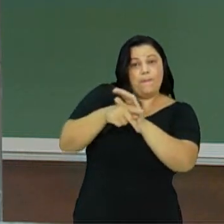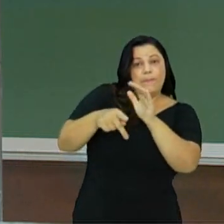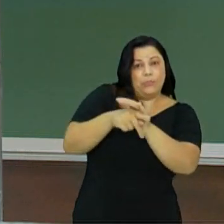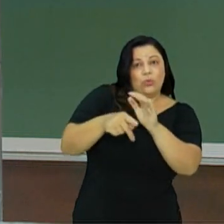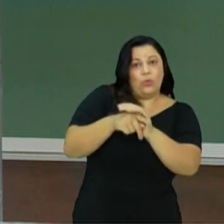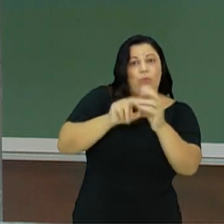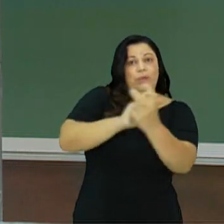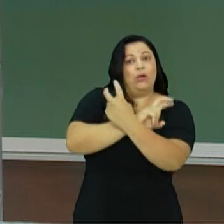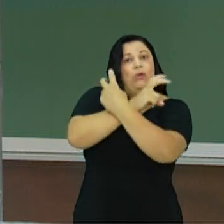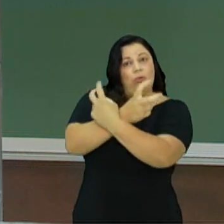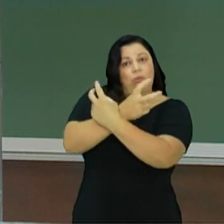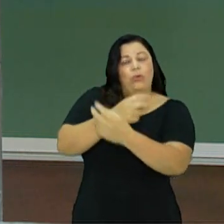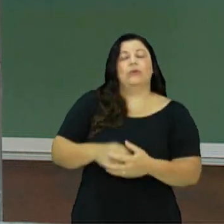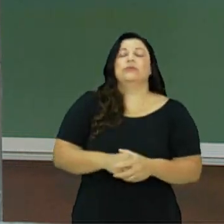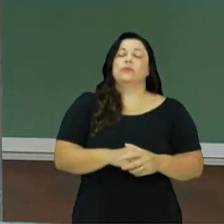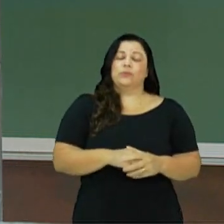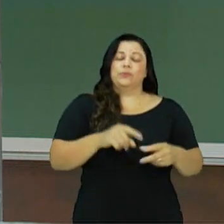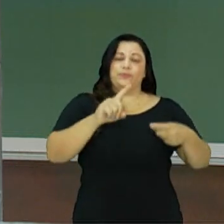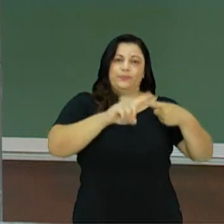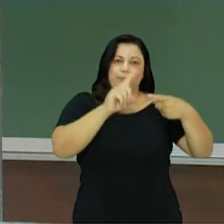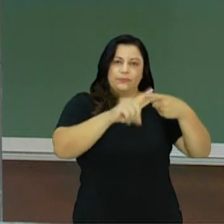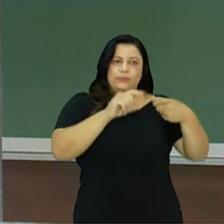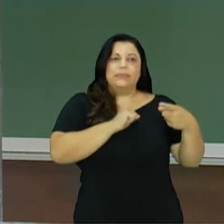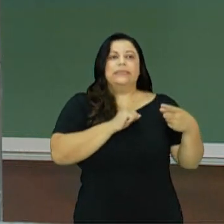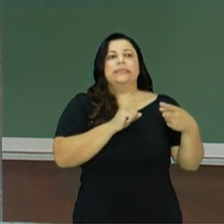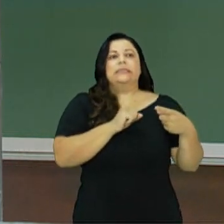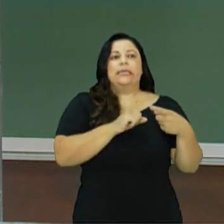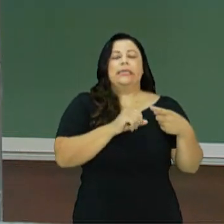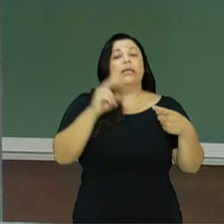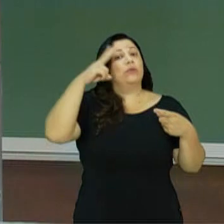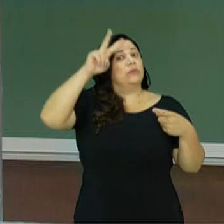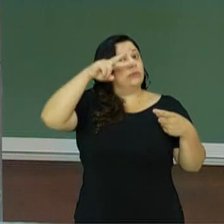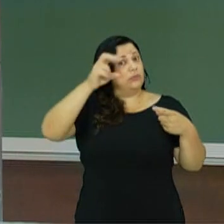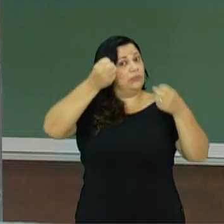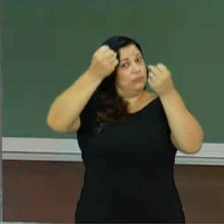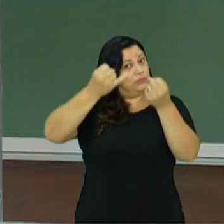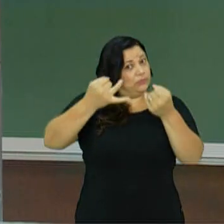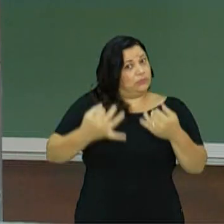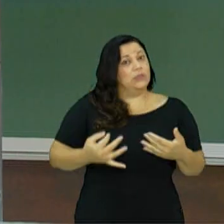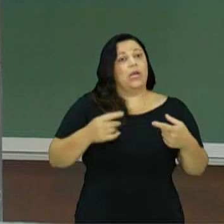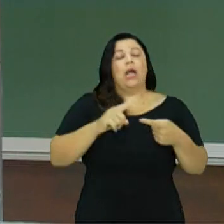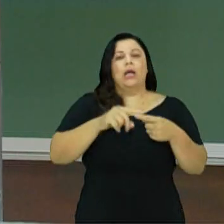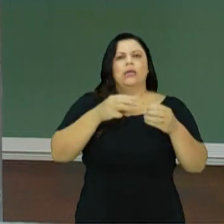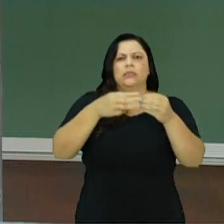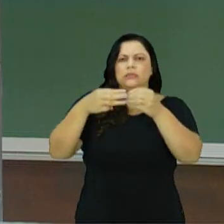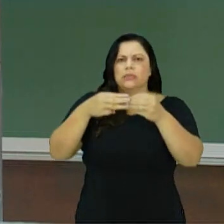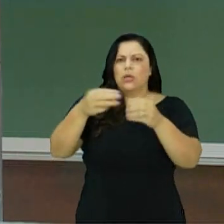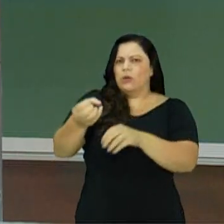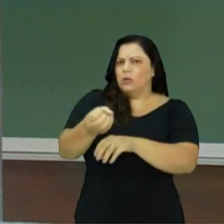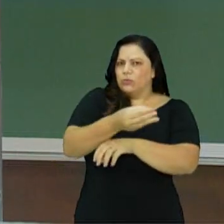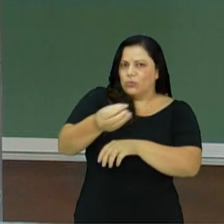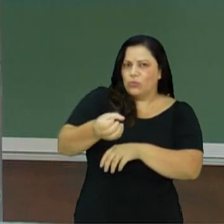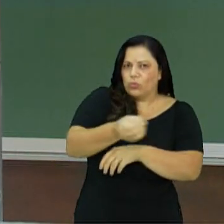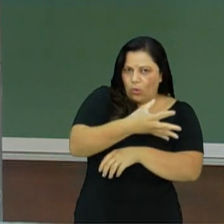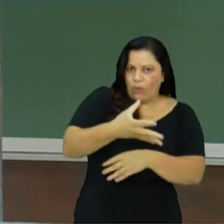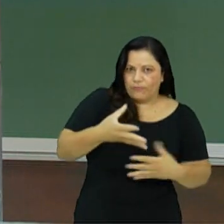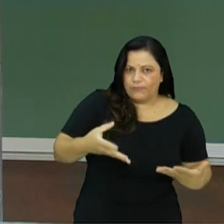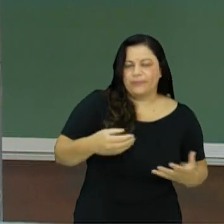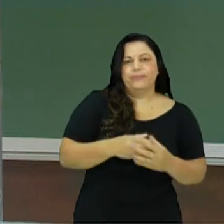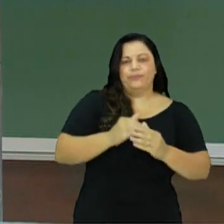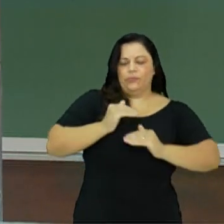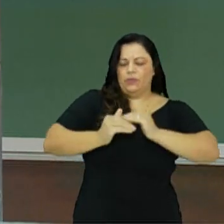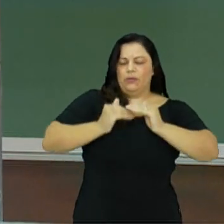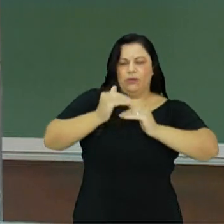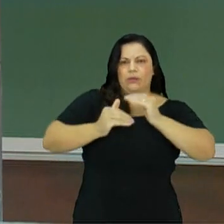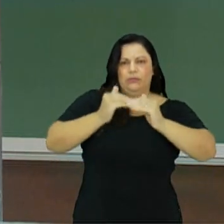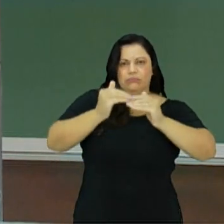geral. Os osteoblastos, minha gente, é o seguinte, né? Só lembrando, eles são células jovens, né? Eles atuam ali na